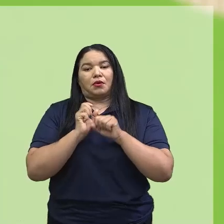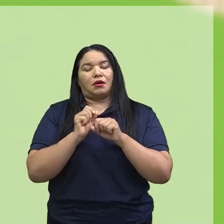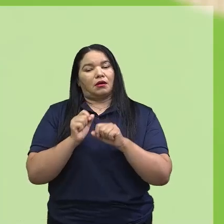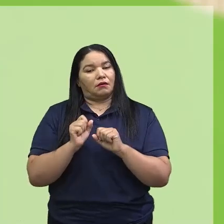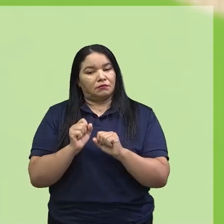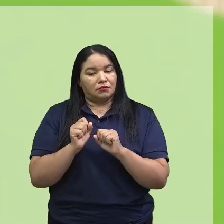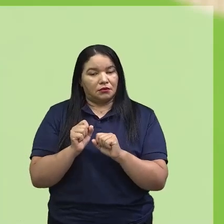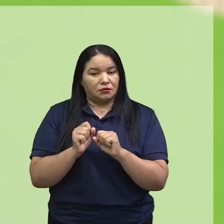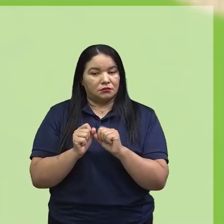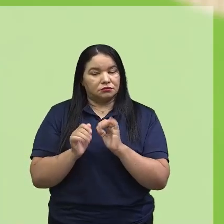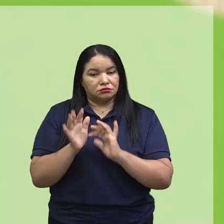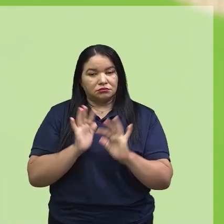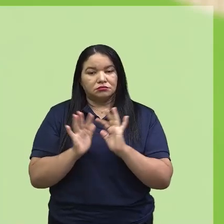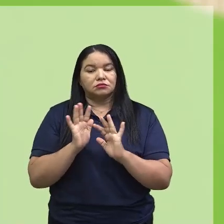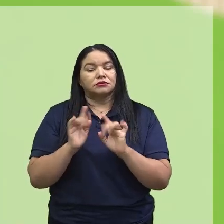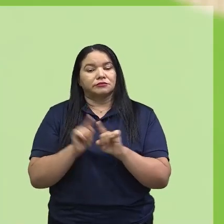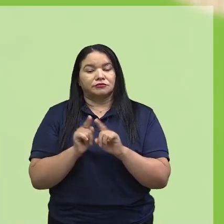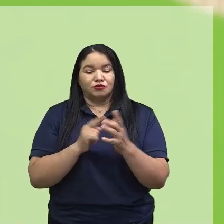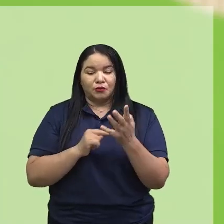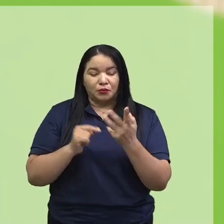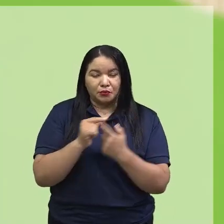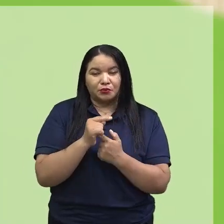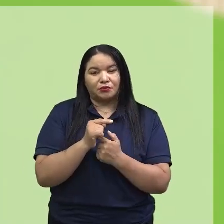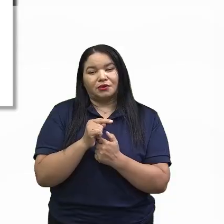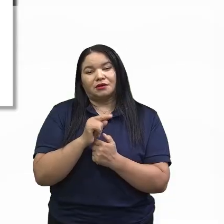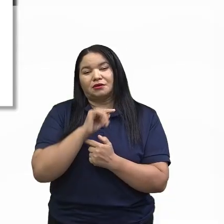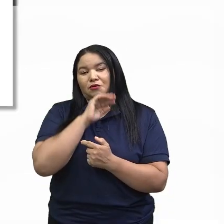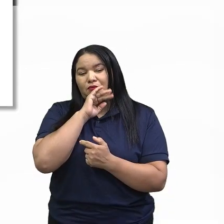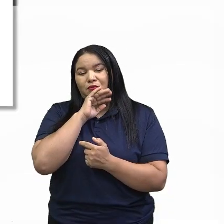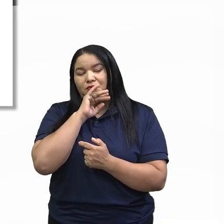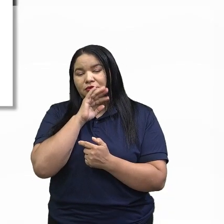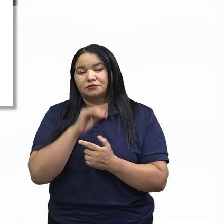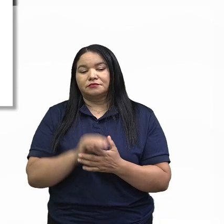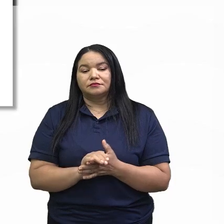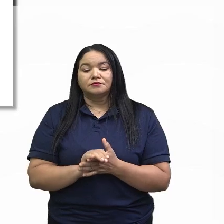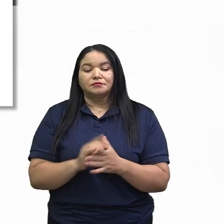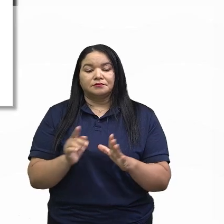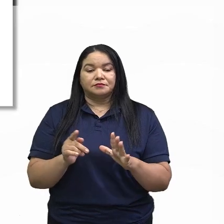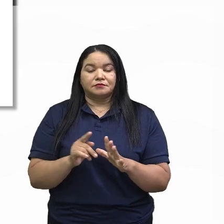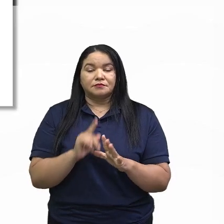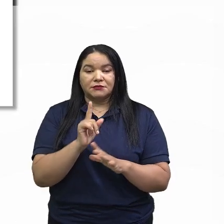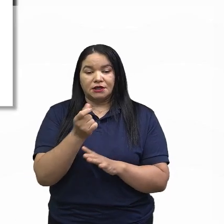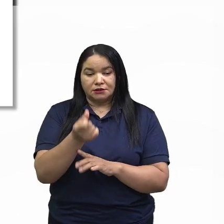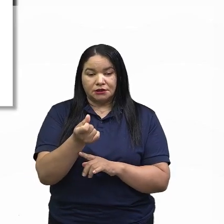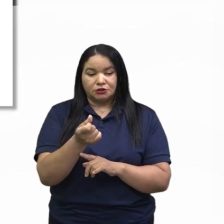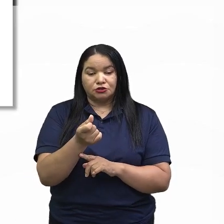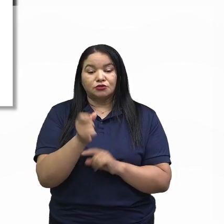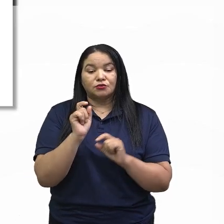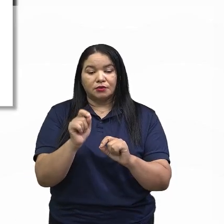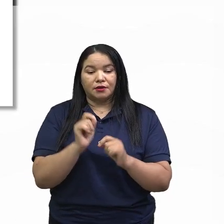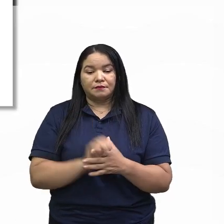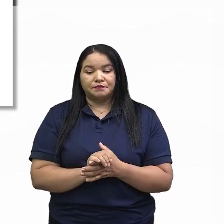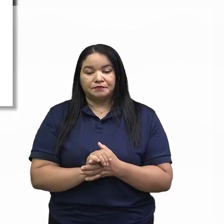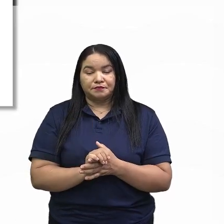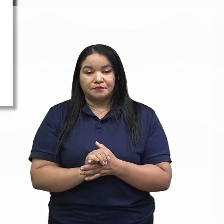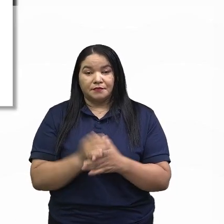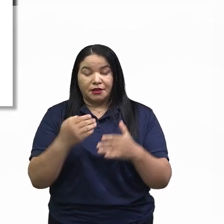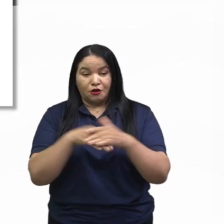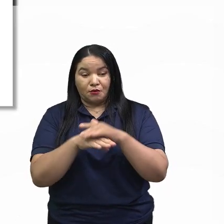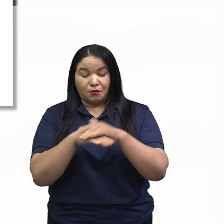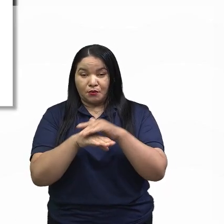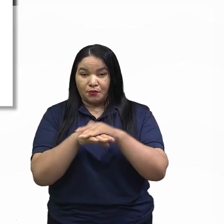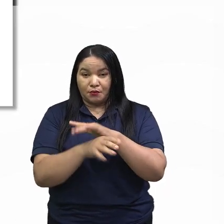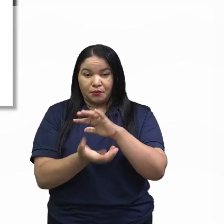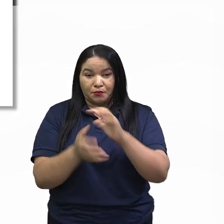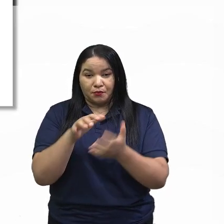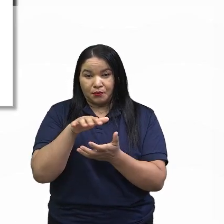essas aí são as desvantagens. Ainda tem uma desvantagem que eu vou citar para vocês, que é dificuldade de armazenar a